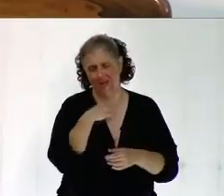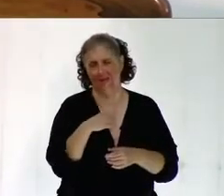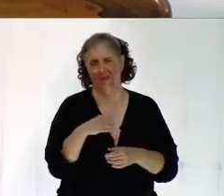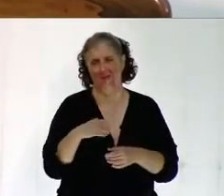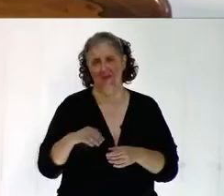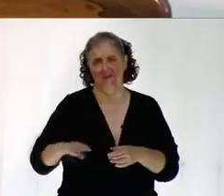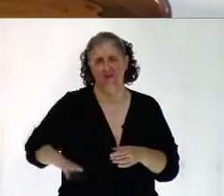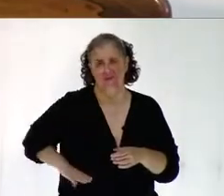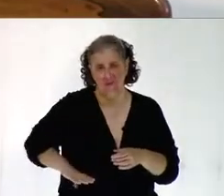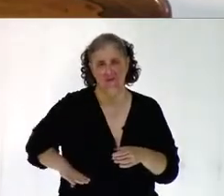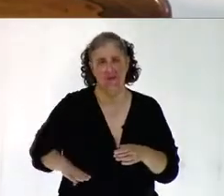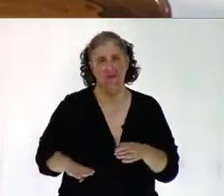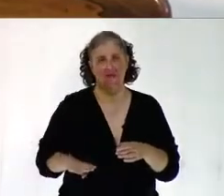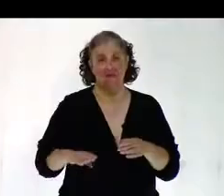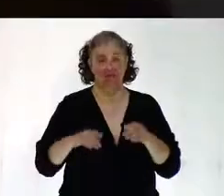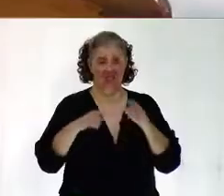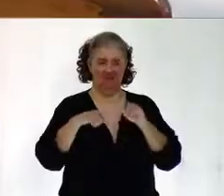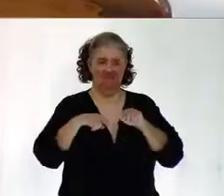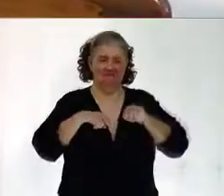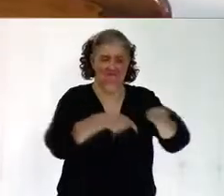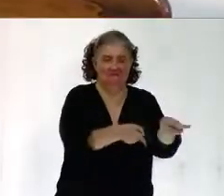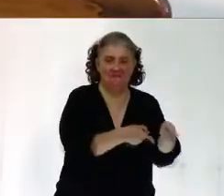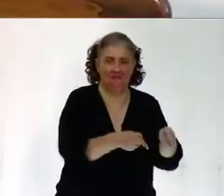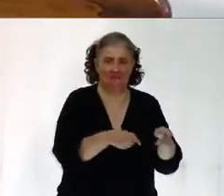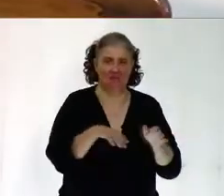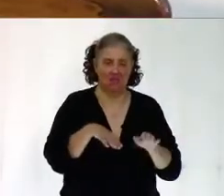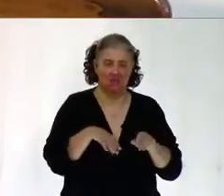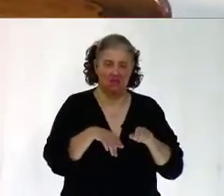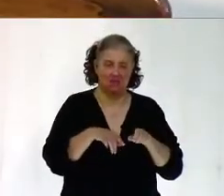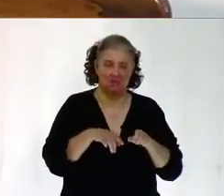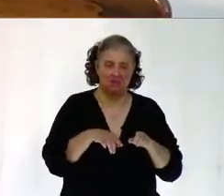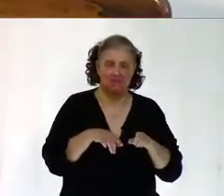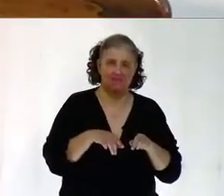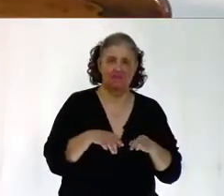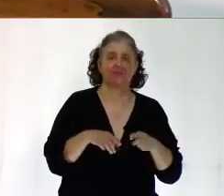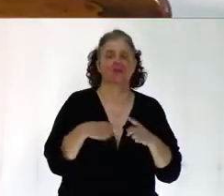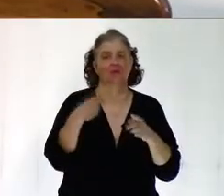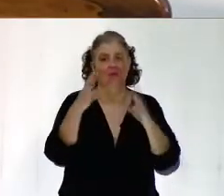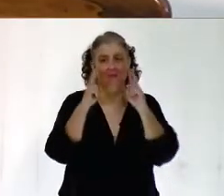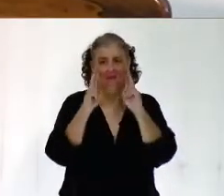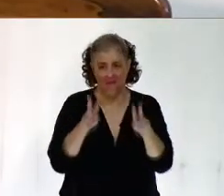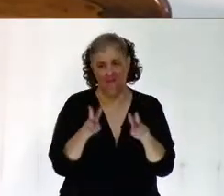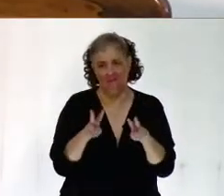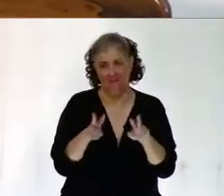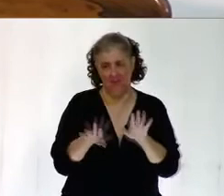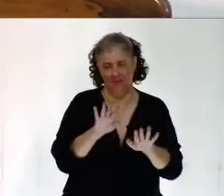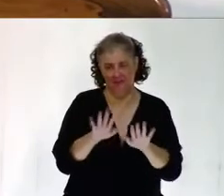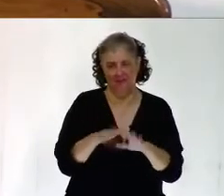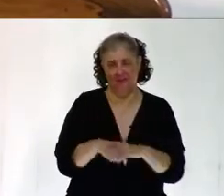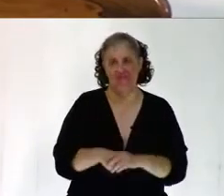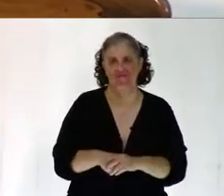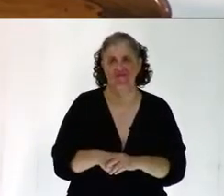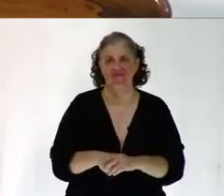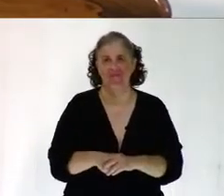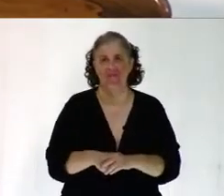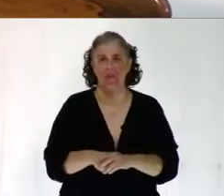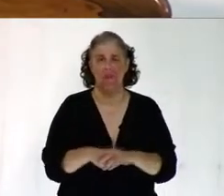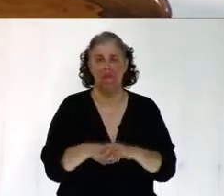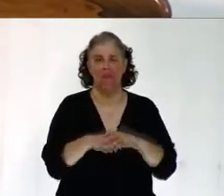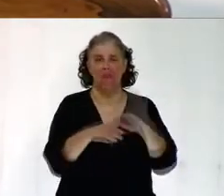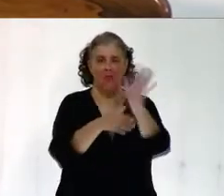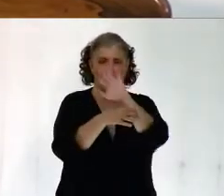a ilha placa como vemos muitas vezes em documentários do mundo animal